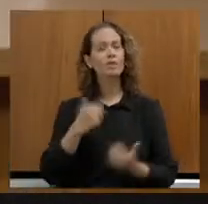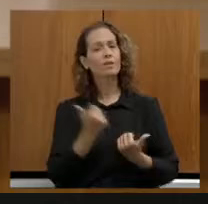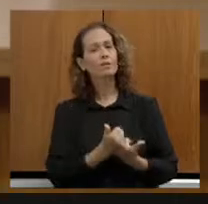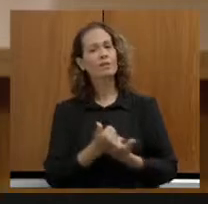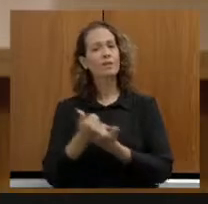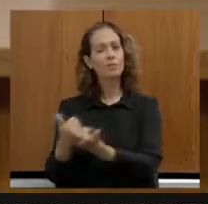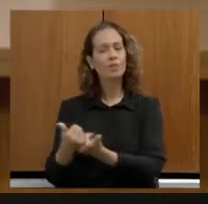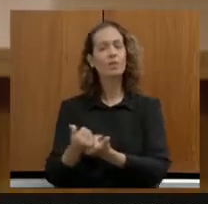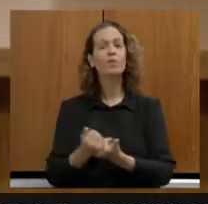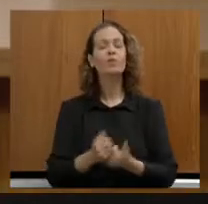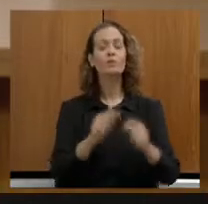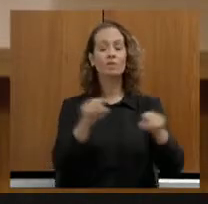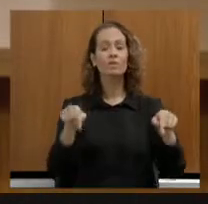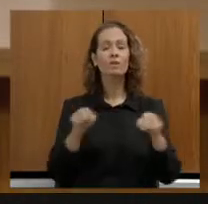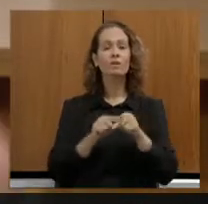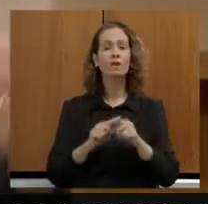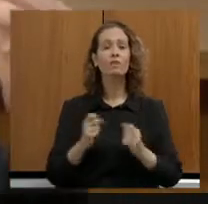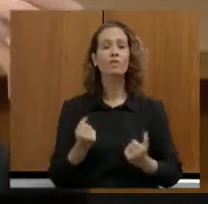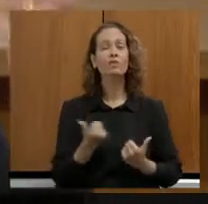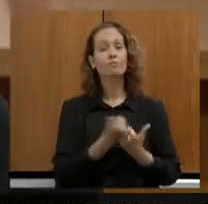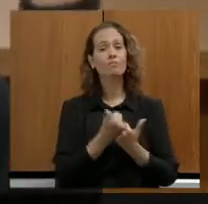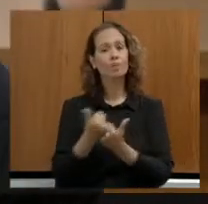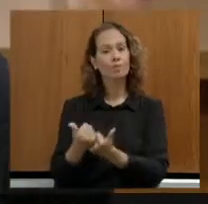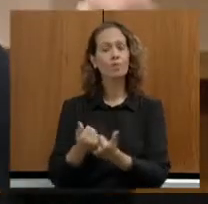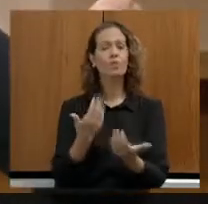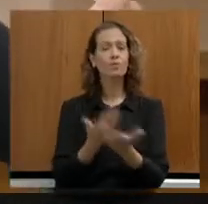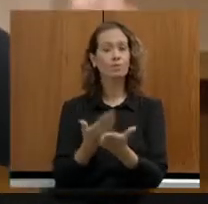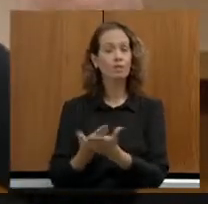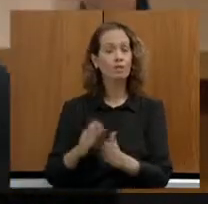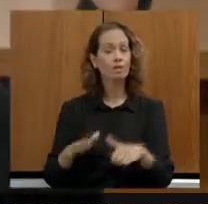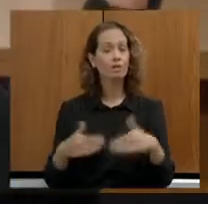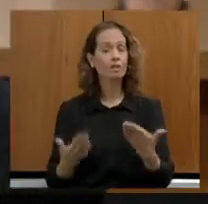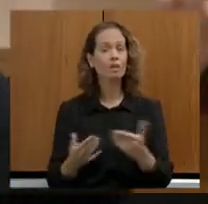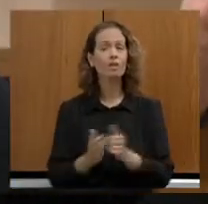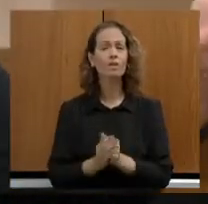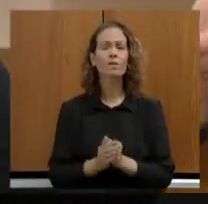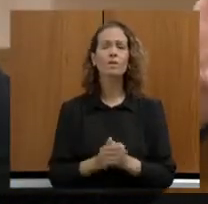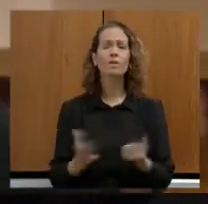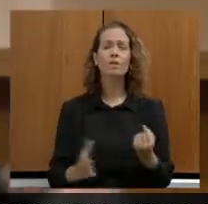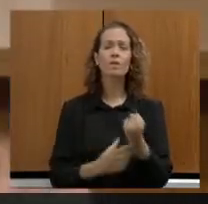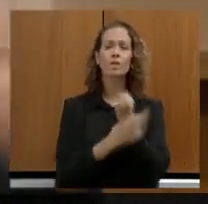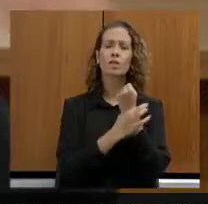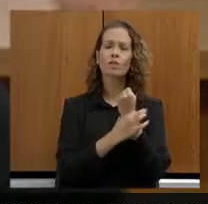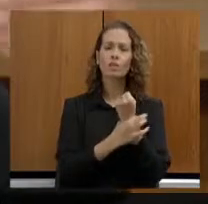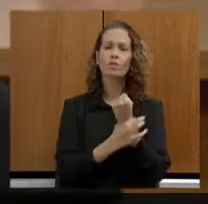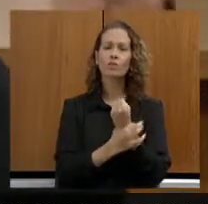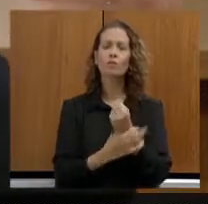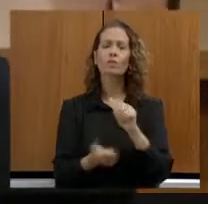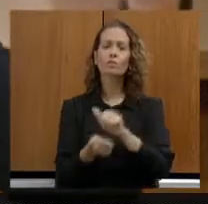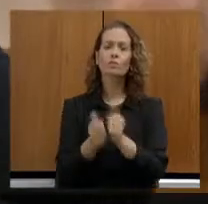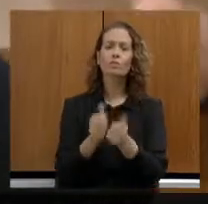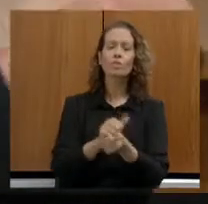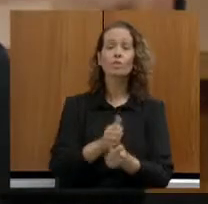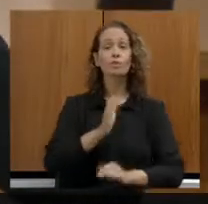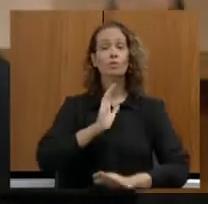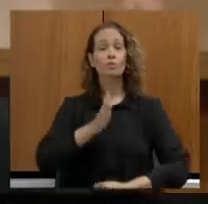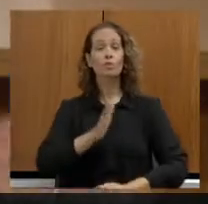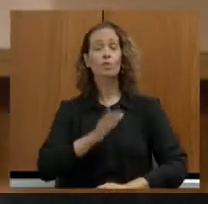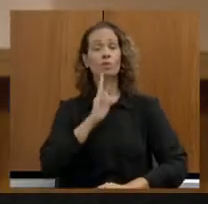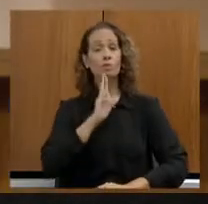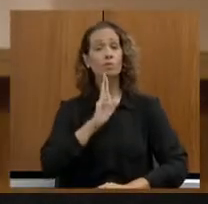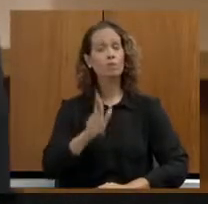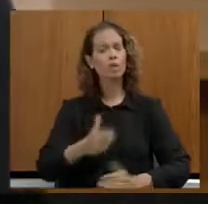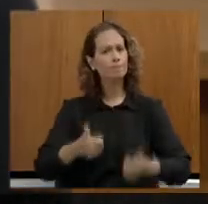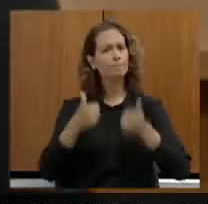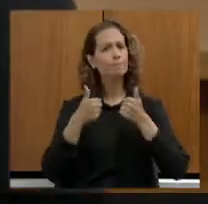nas turmas de reforço escolar então é algo que a gente conseguiu implantar garantiu engajamento que já vem medindo resultados